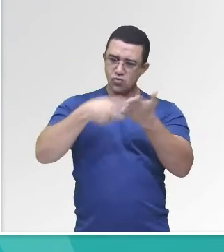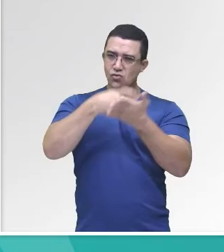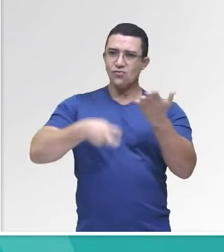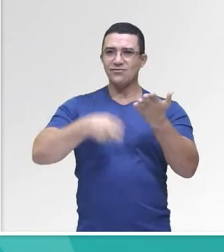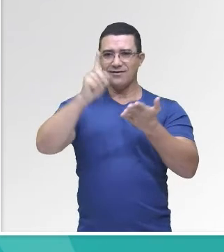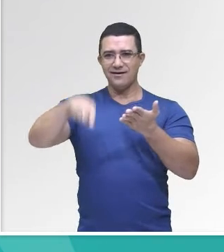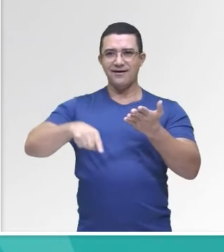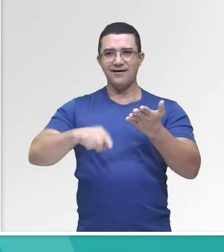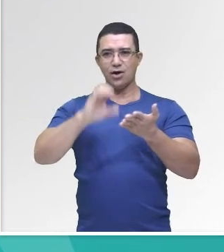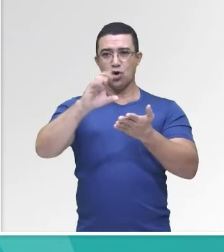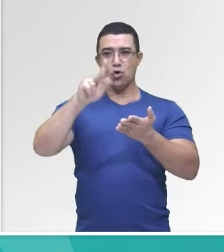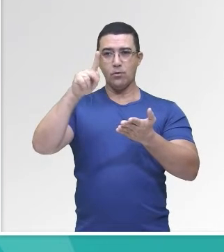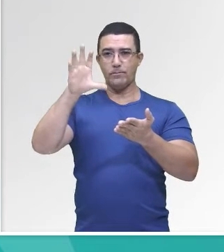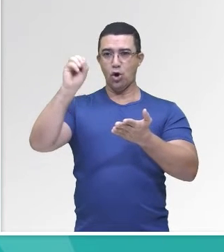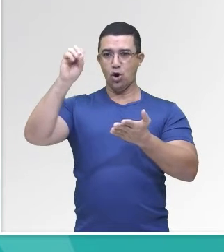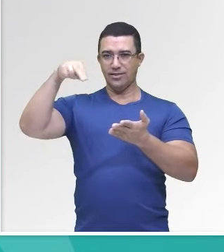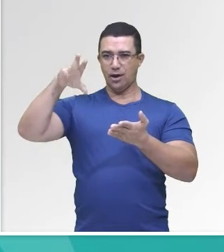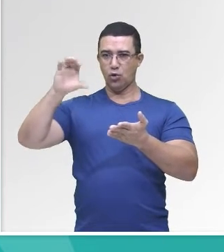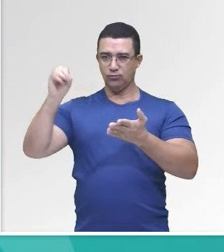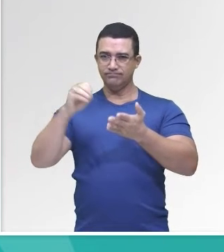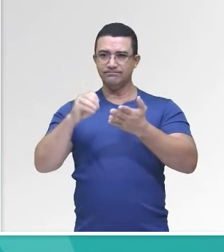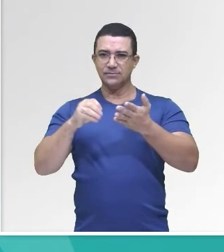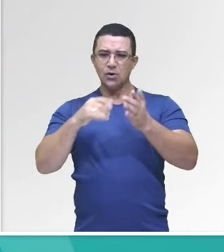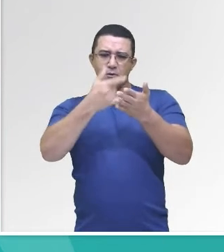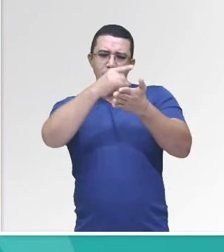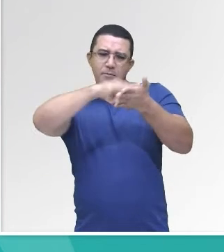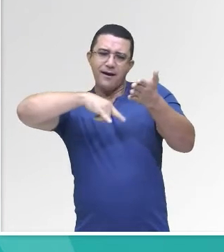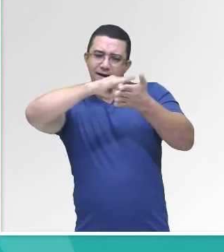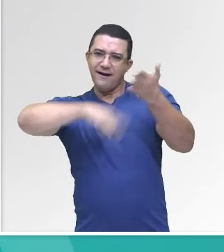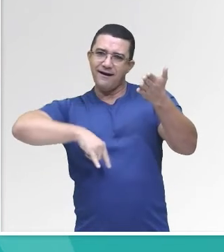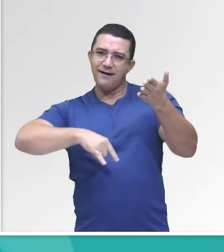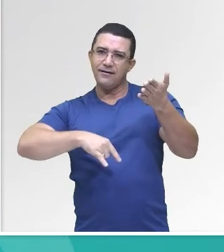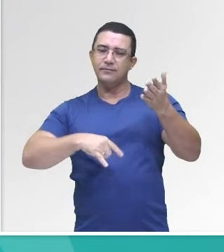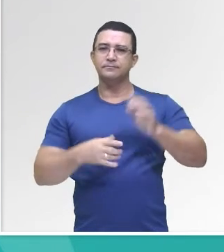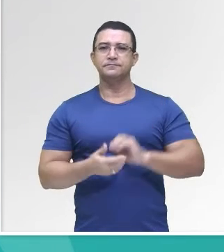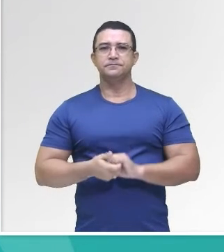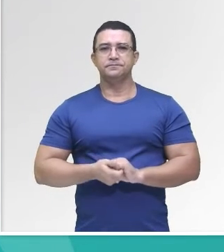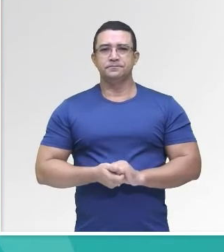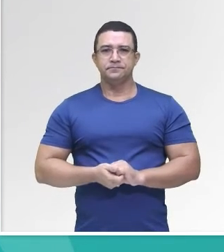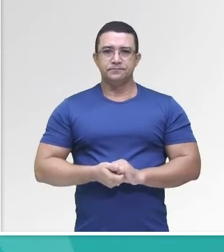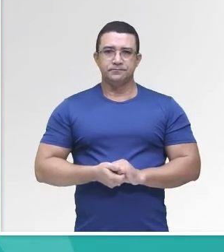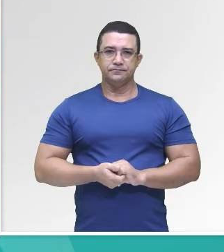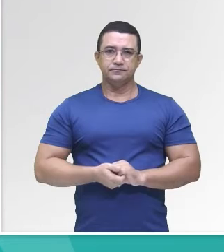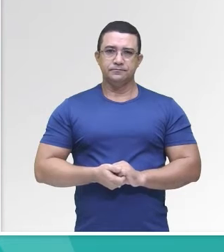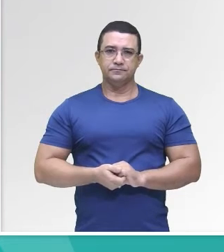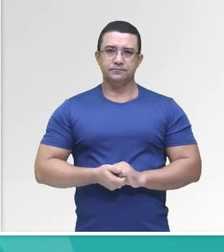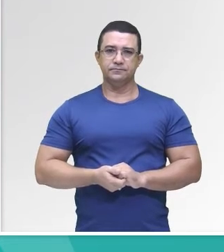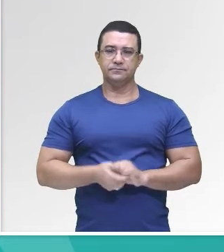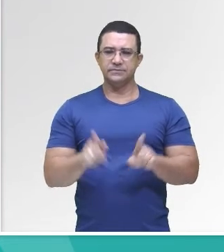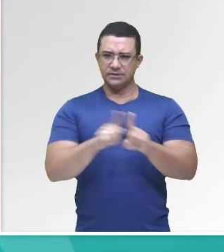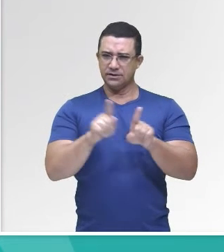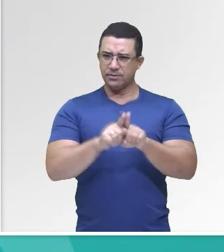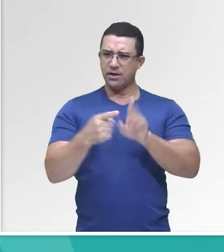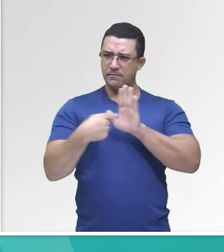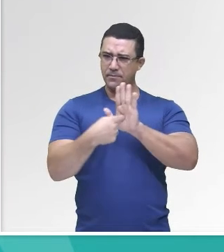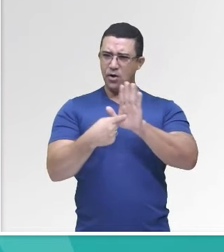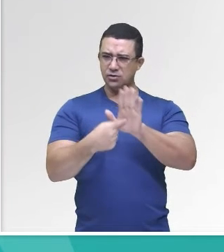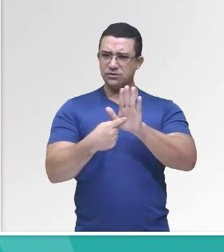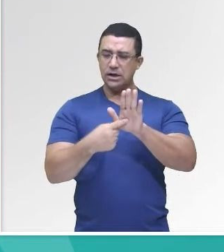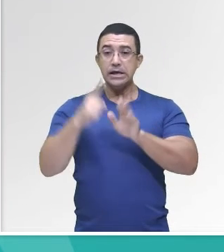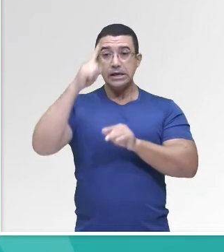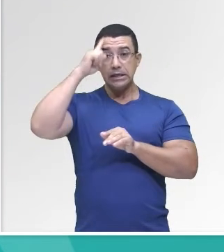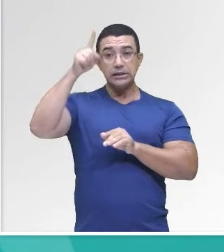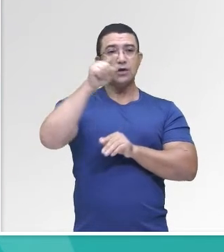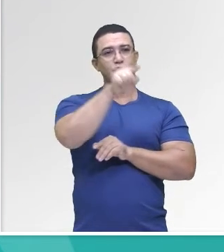bem? E para você observar que logo ele já joga também uma ideia de que você